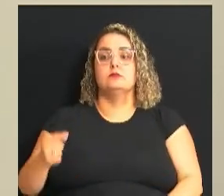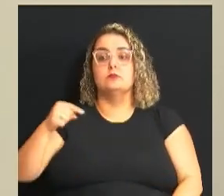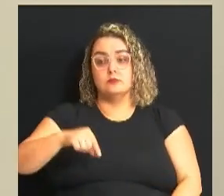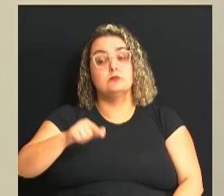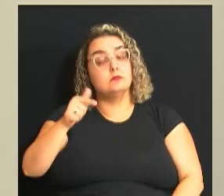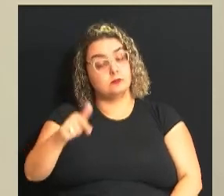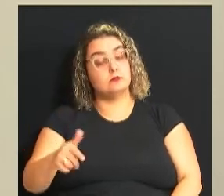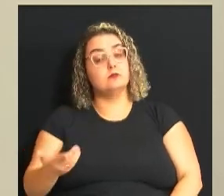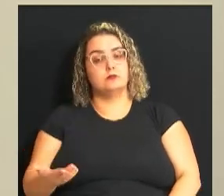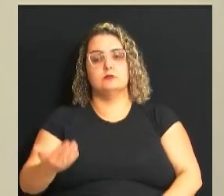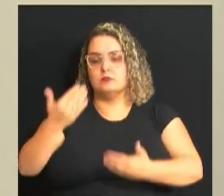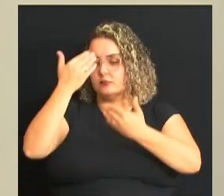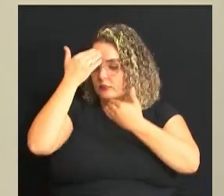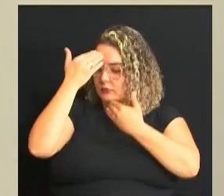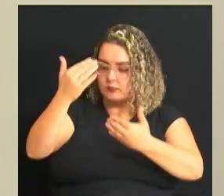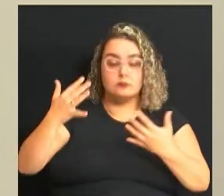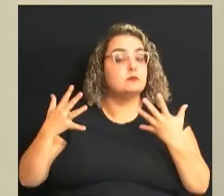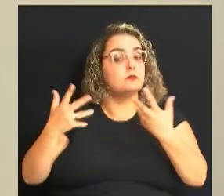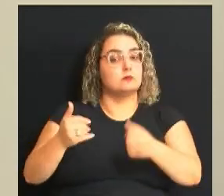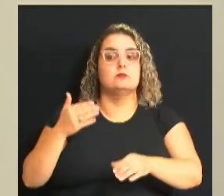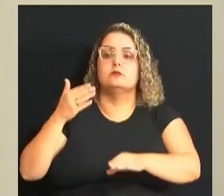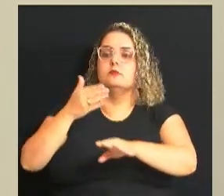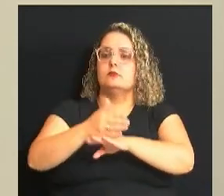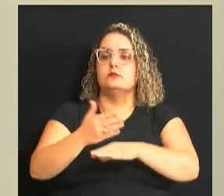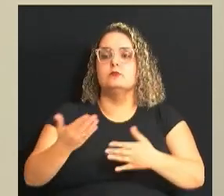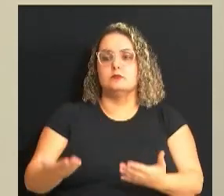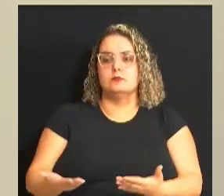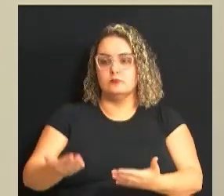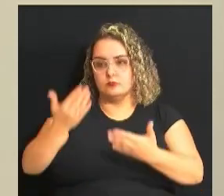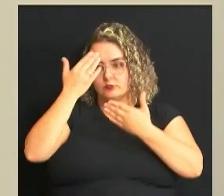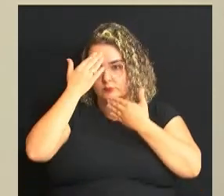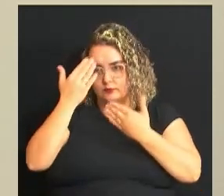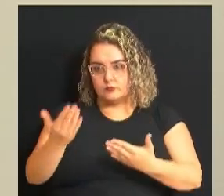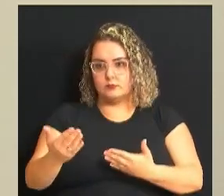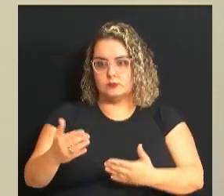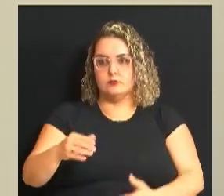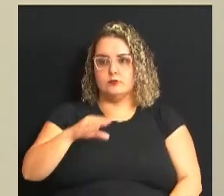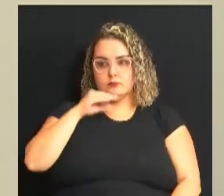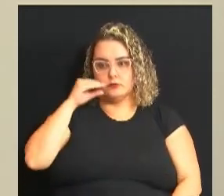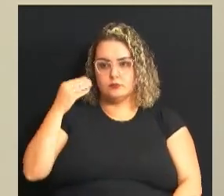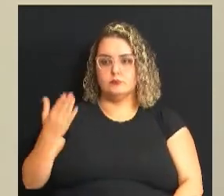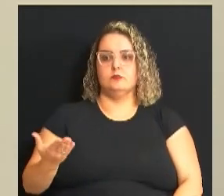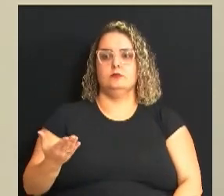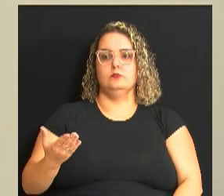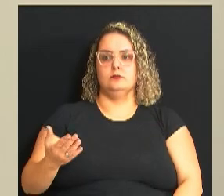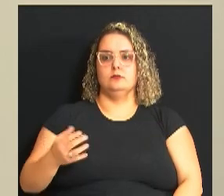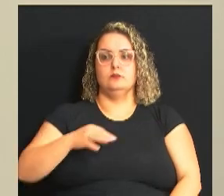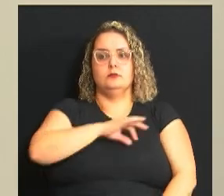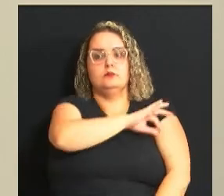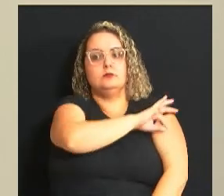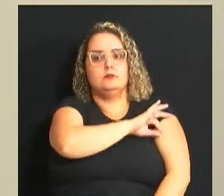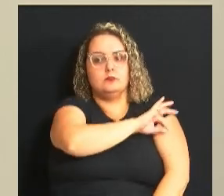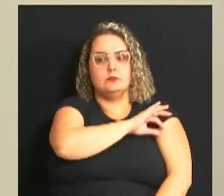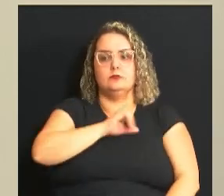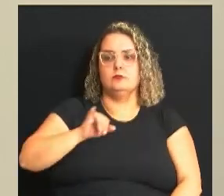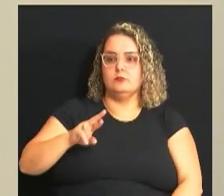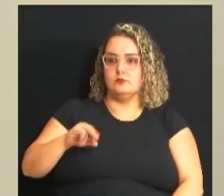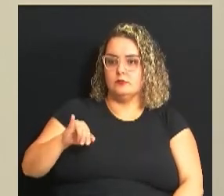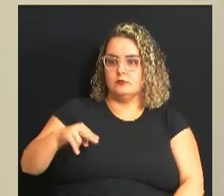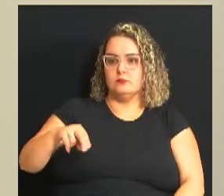vez, agradecendo a todos que participaram, agradecendo o nosso funcionário, o funcionário da Prefeitura Municipal, Irineu, que